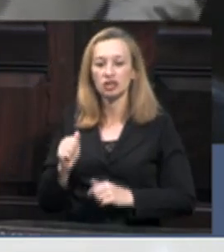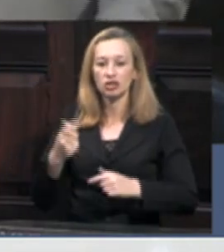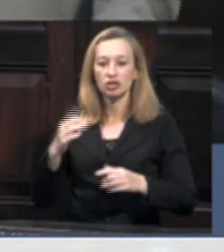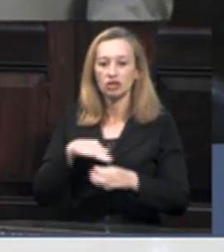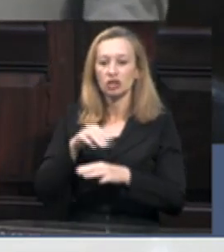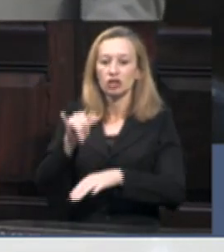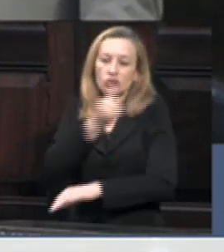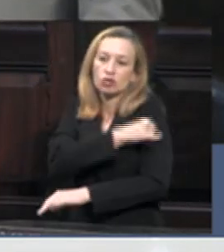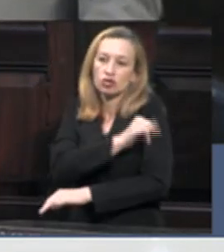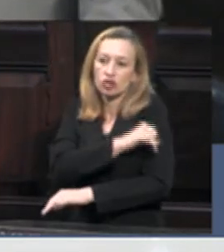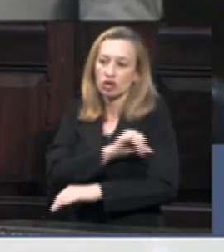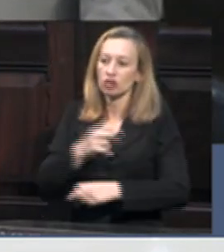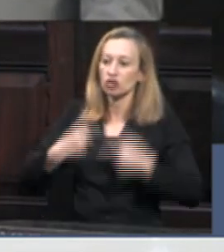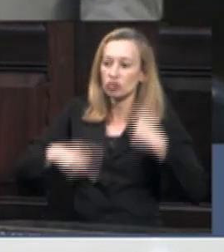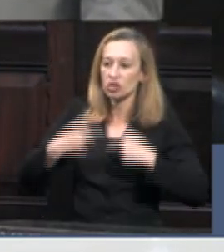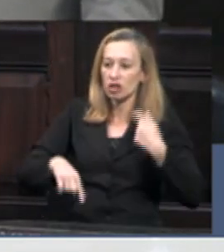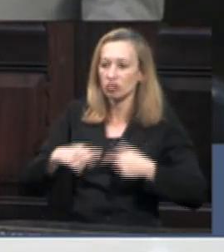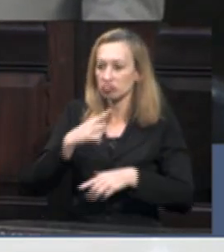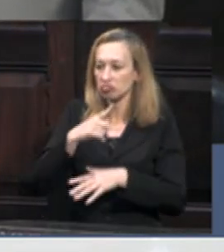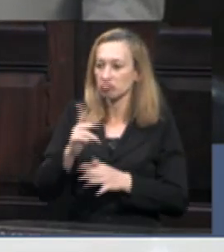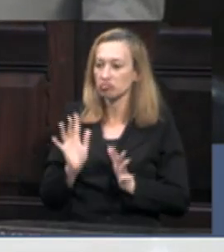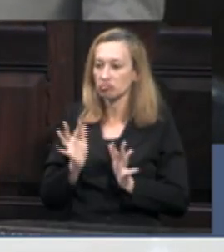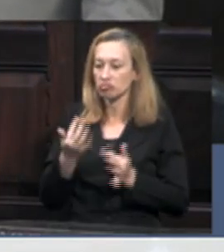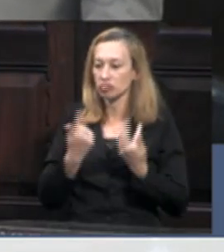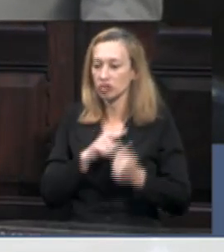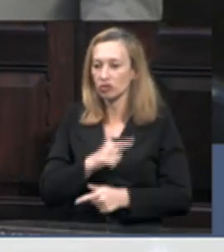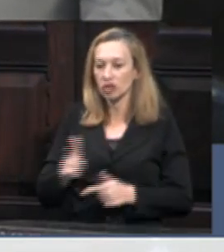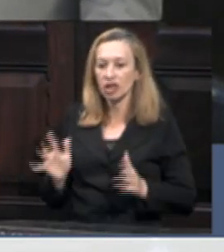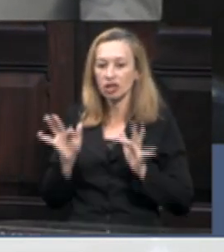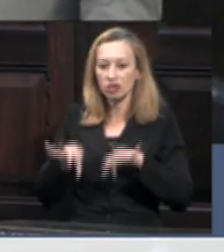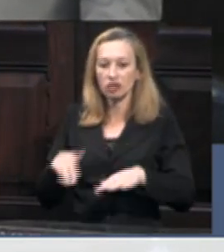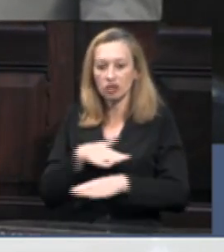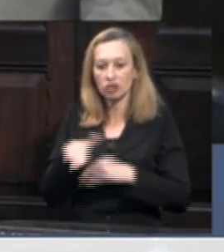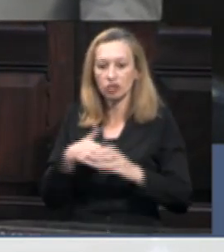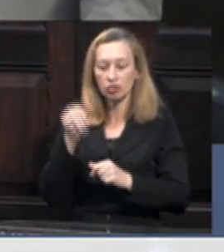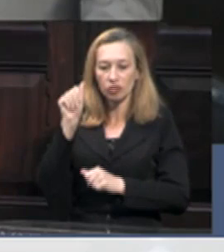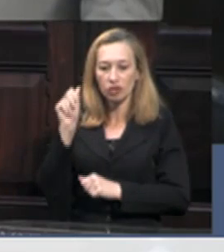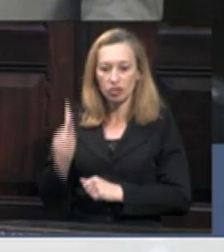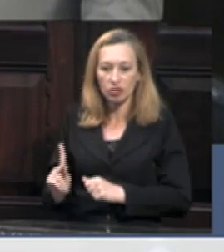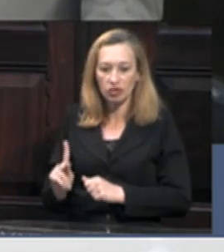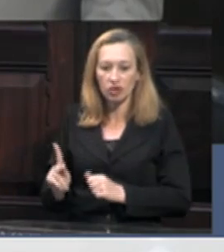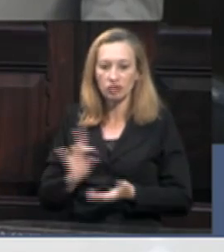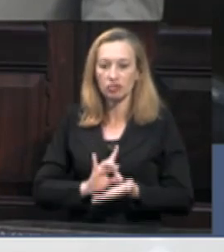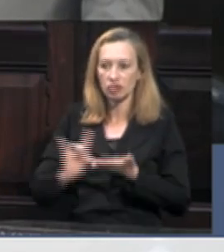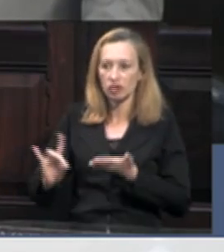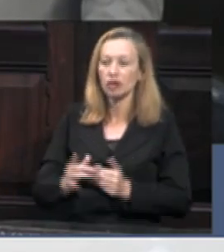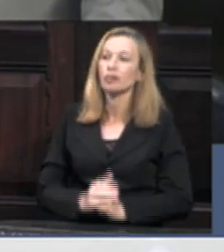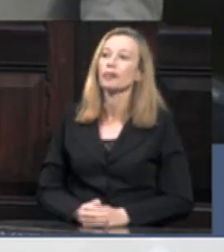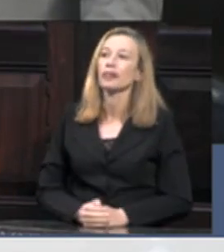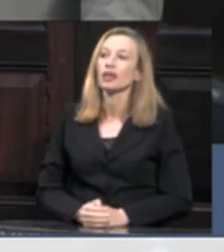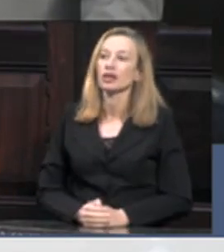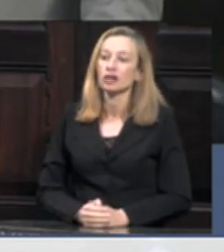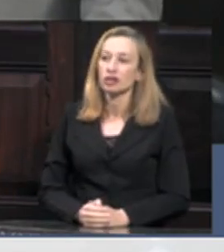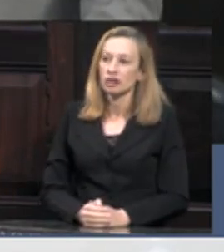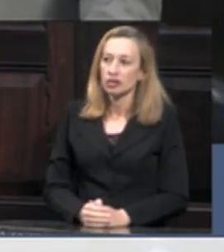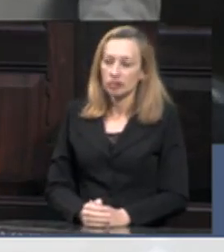discutir, encerra da discussão, em votação. Senhores que aprovam, pareça como estão, aprovado, vai a autógrafo.